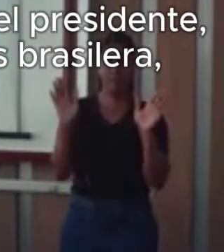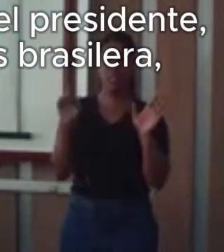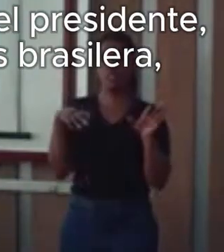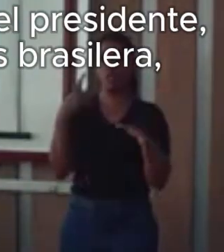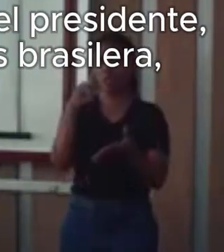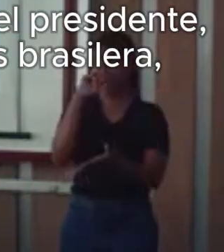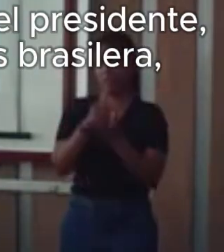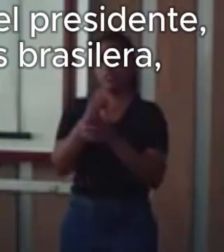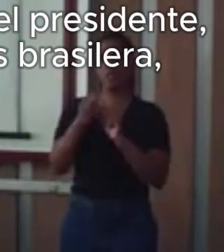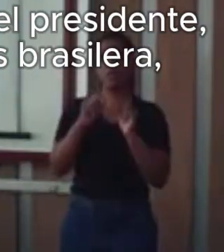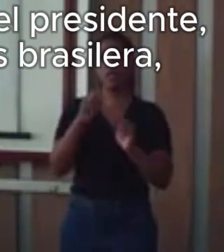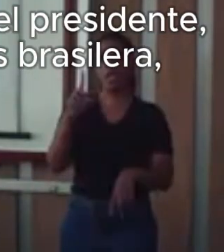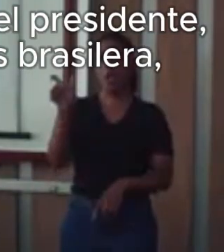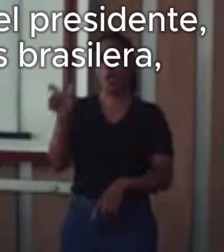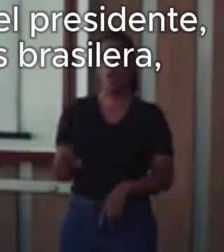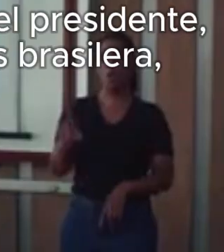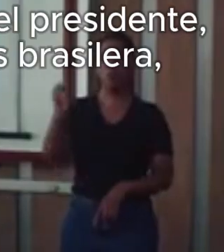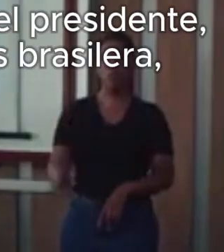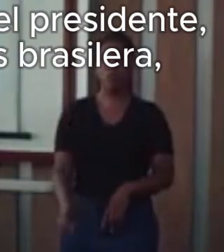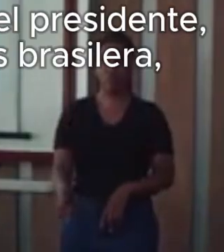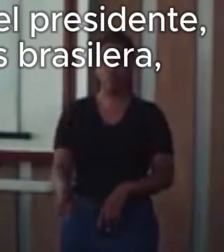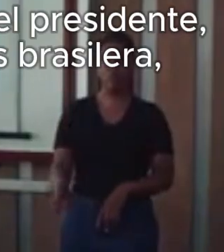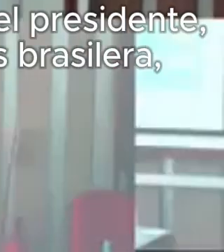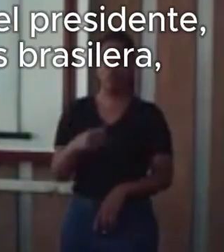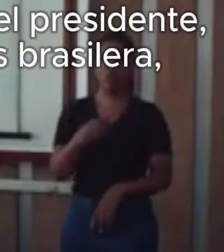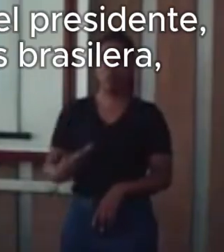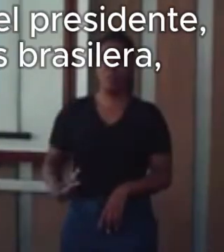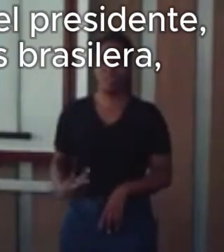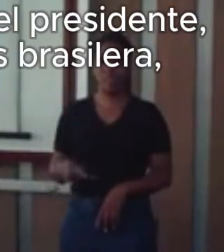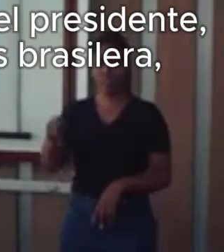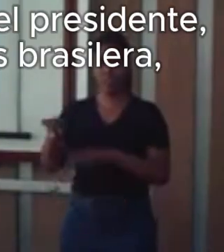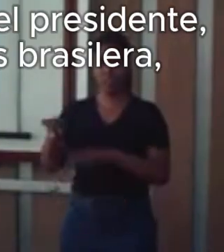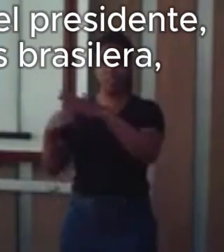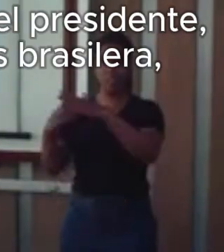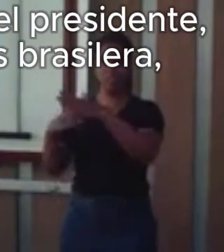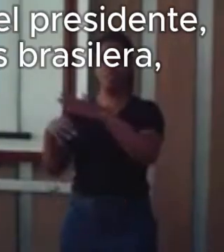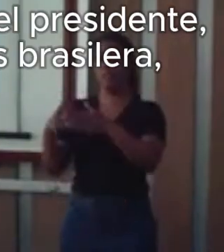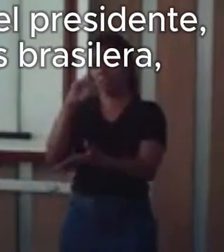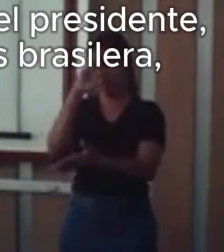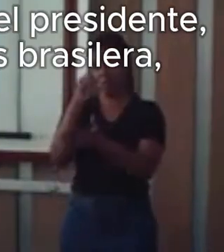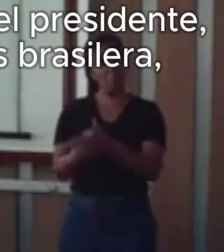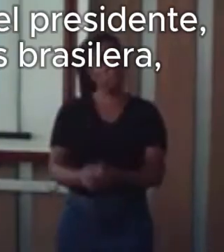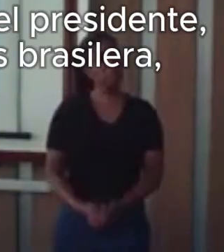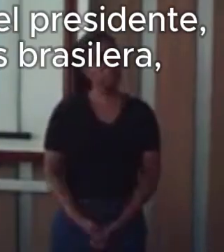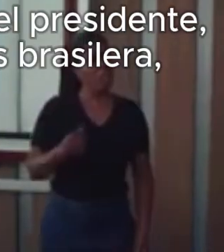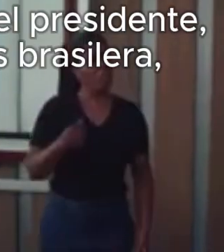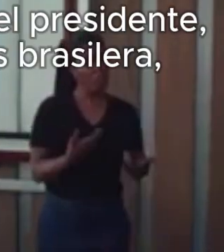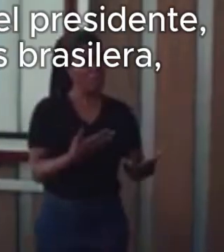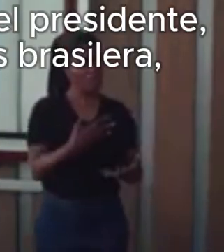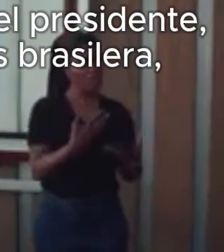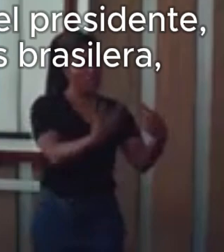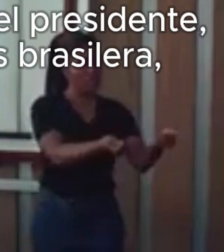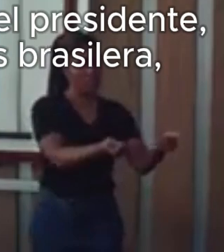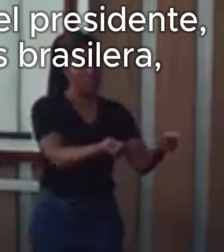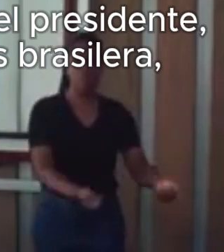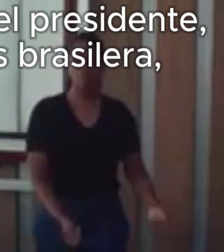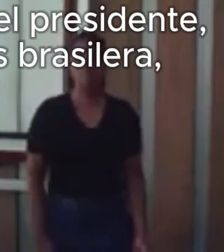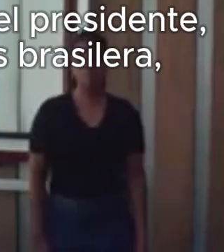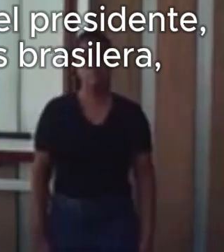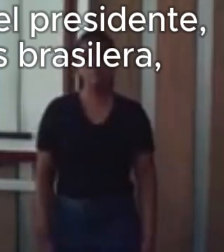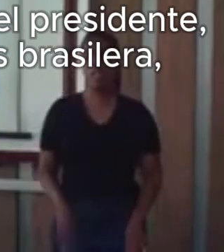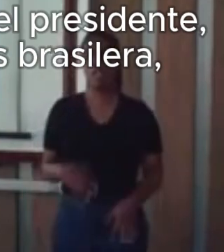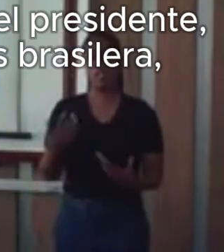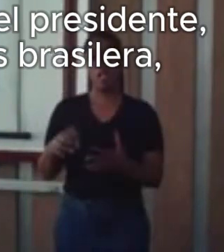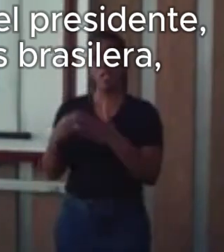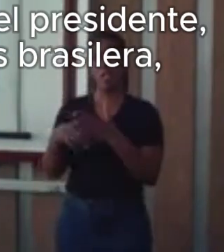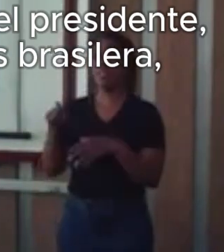é o presidente, né? E o presidente decidiu que queria, tomou a decisão. A empresa